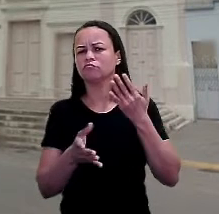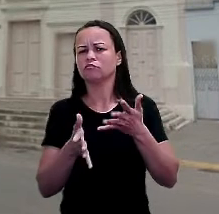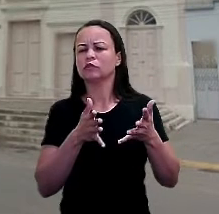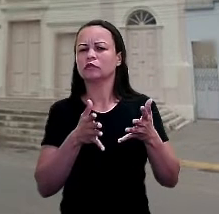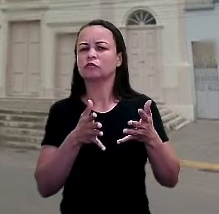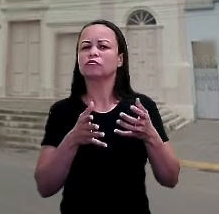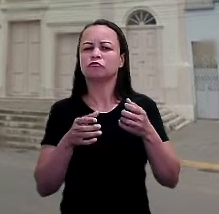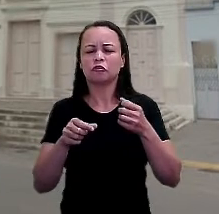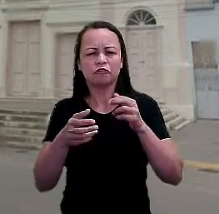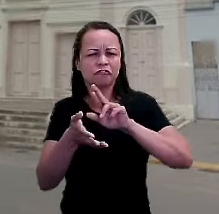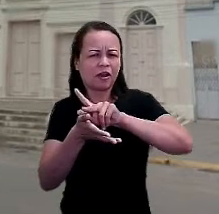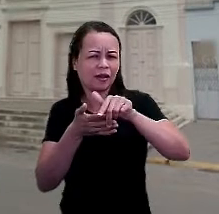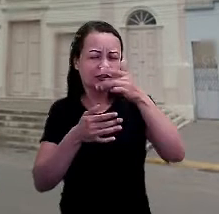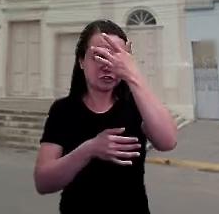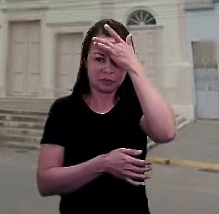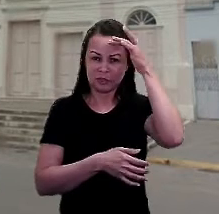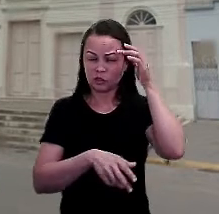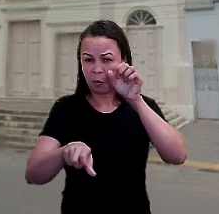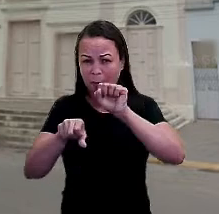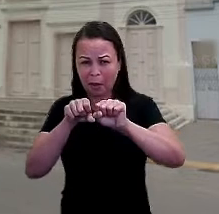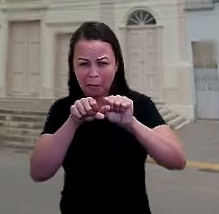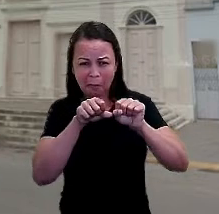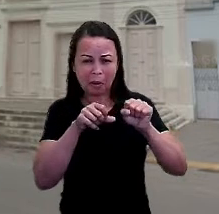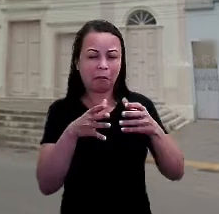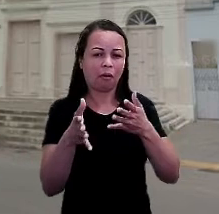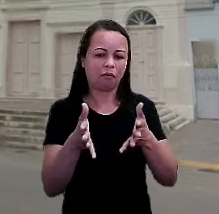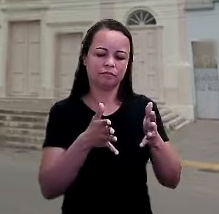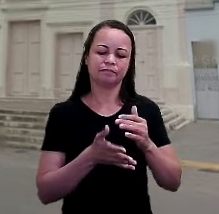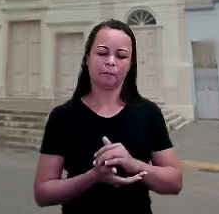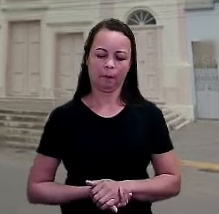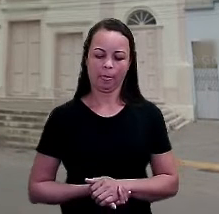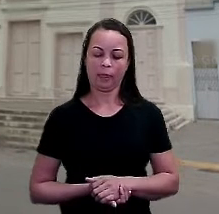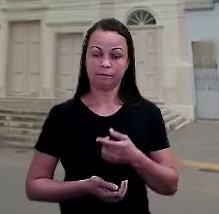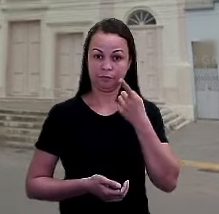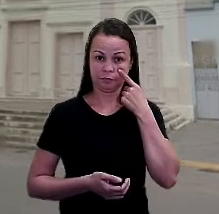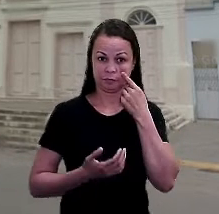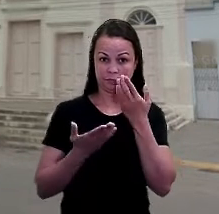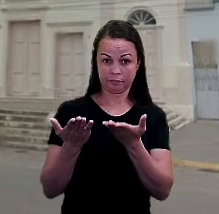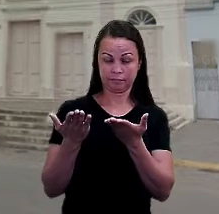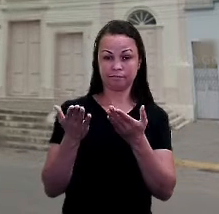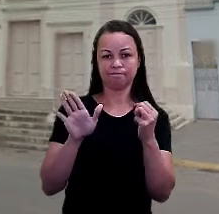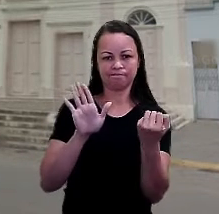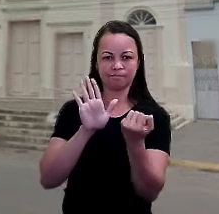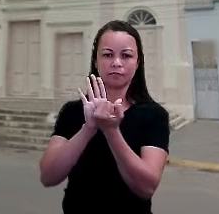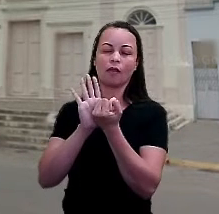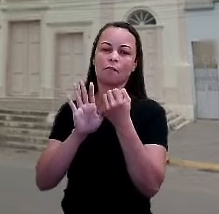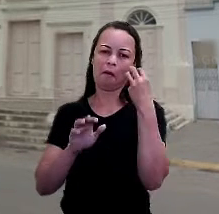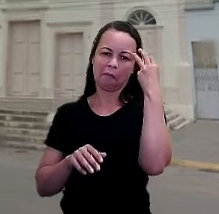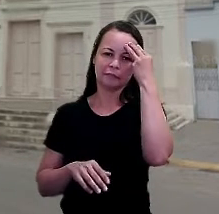uma chacina. Foram várias pessoas, tudinho. Olha aí o marco da memória.